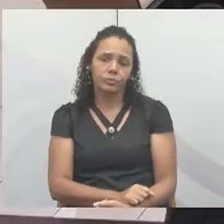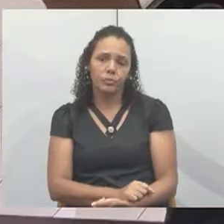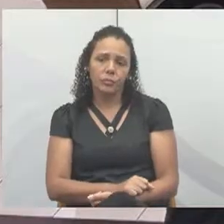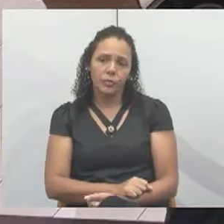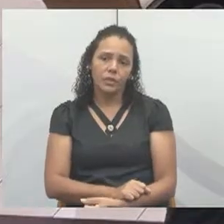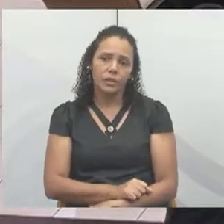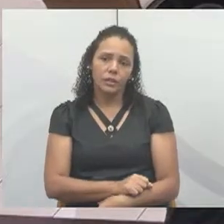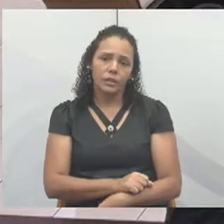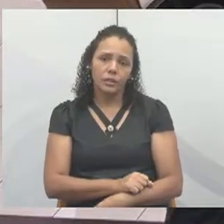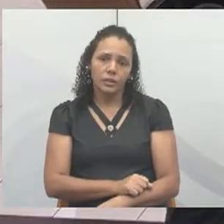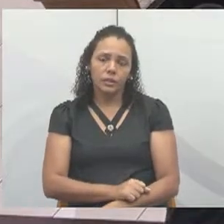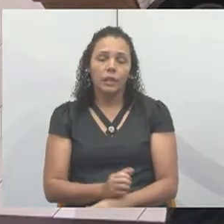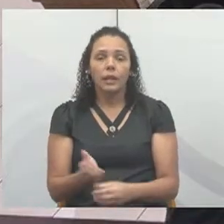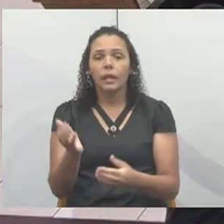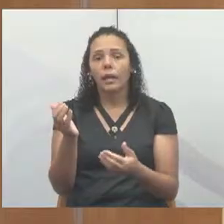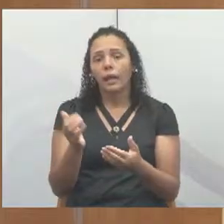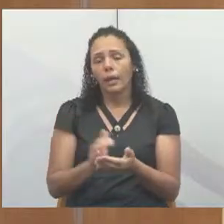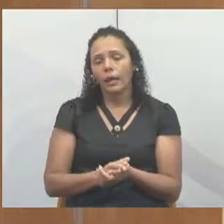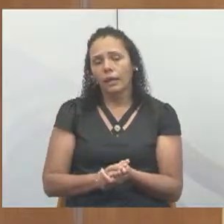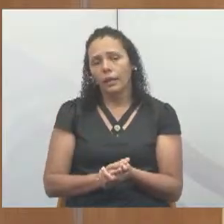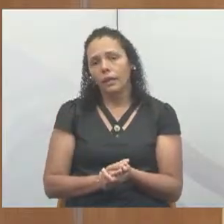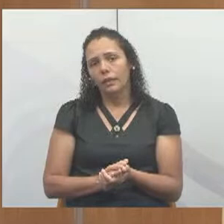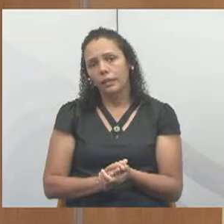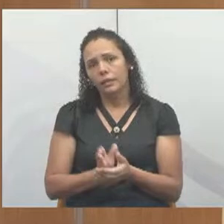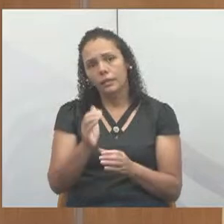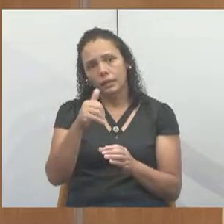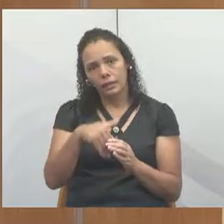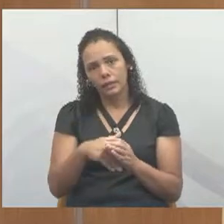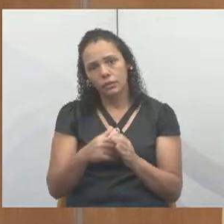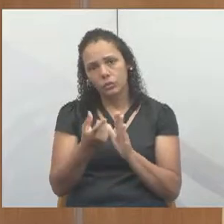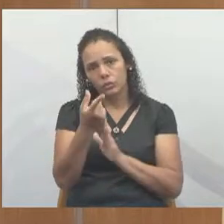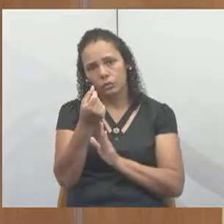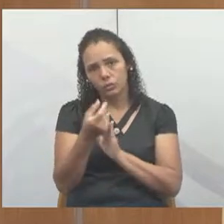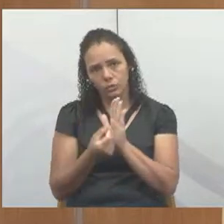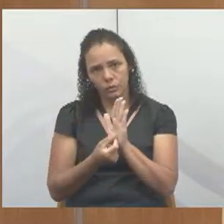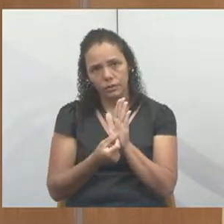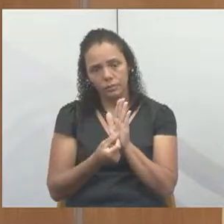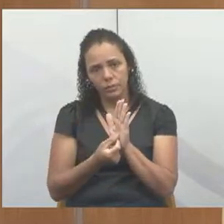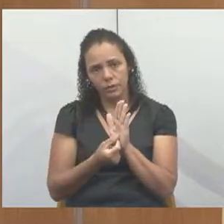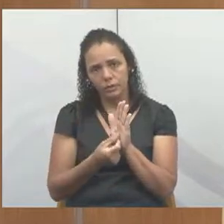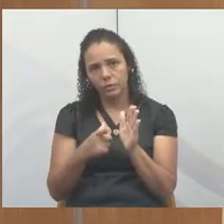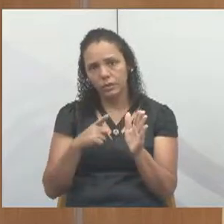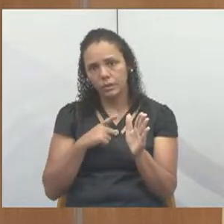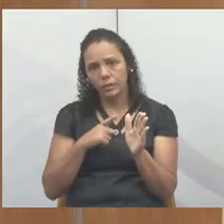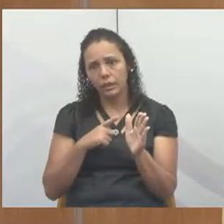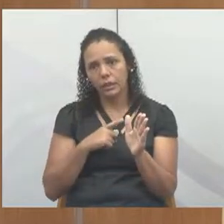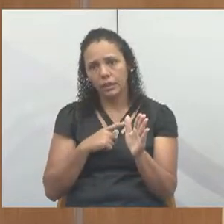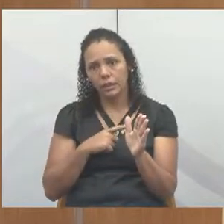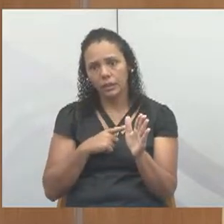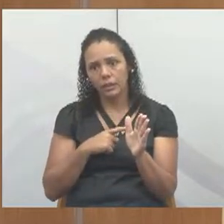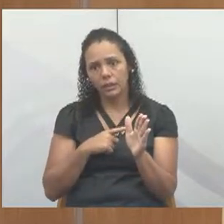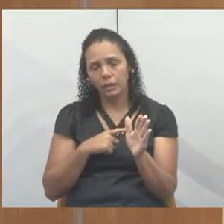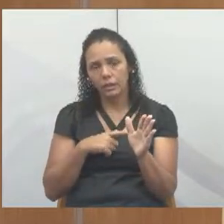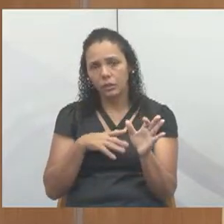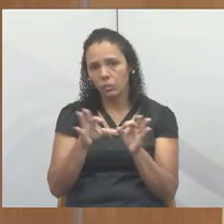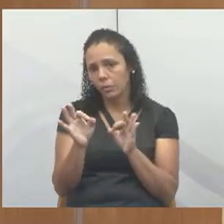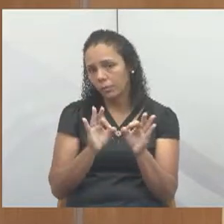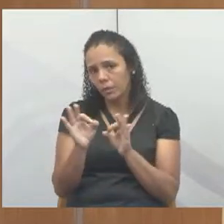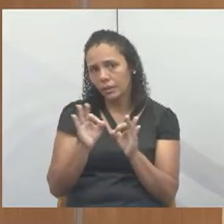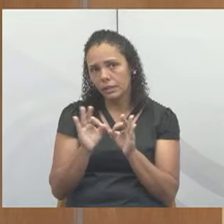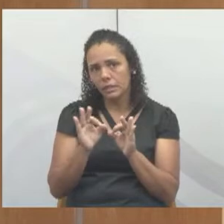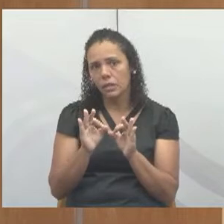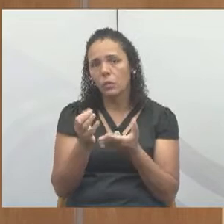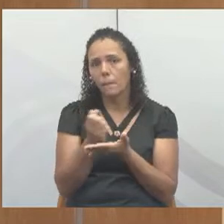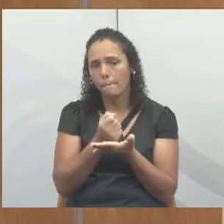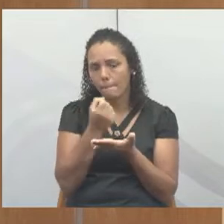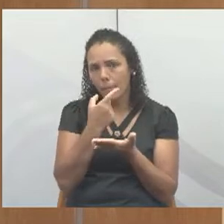Rony, dentro do orçamento, que é a proposição da audiência de hoje, tem a previsão orçamentária tanto para medicamento quanto para a